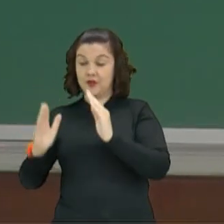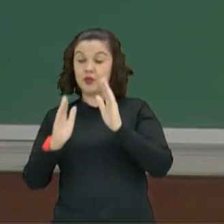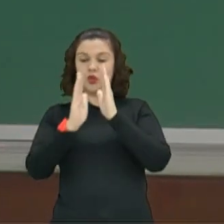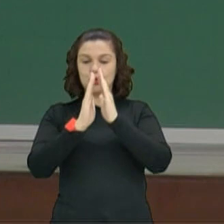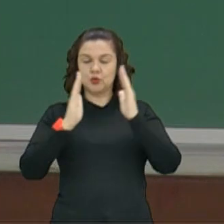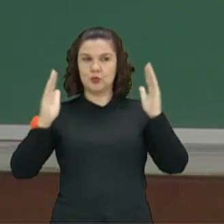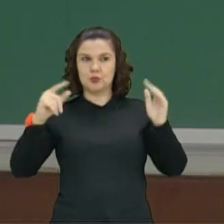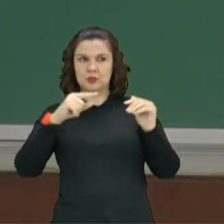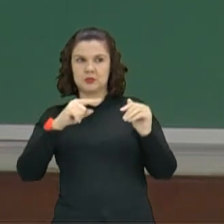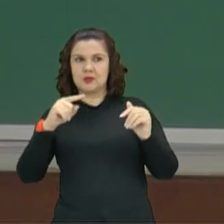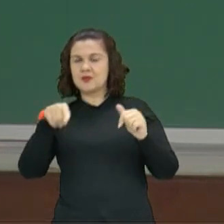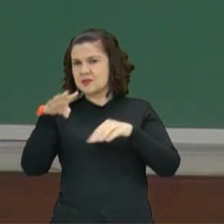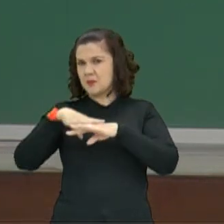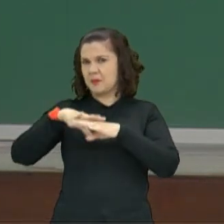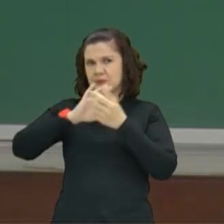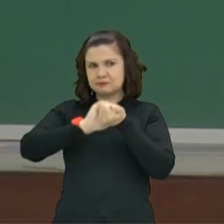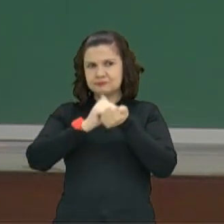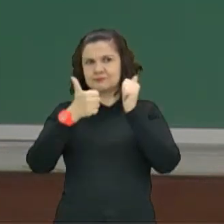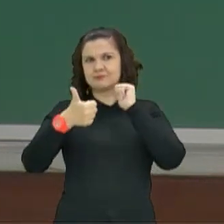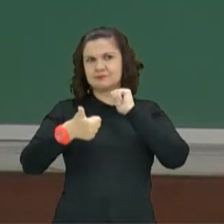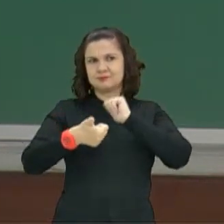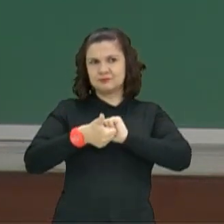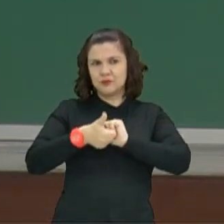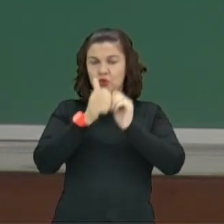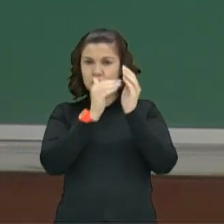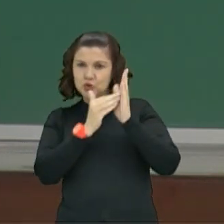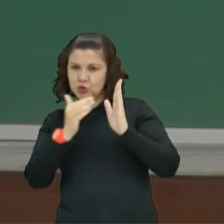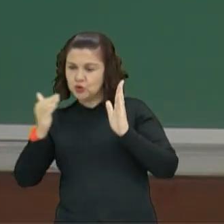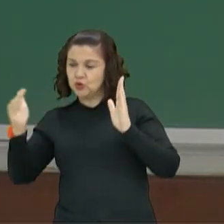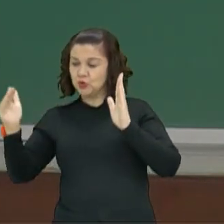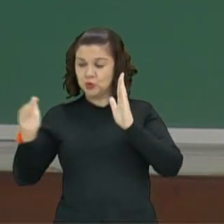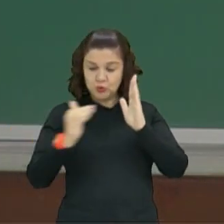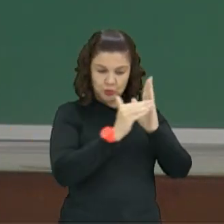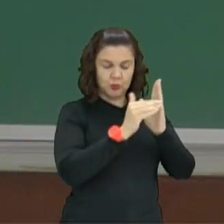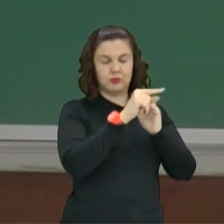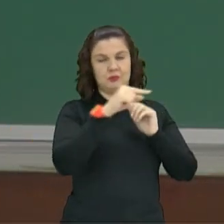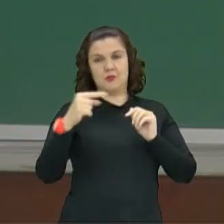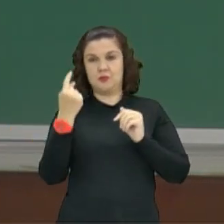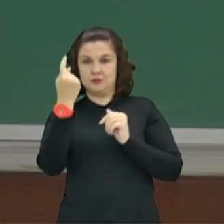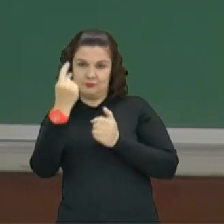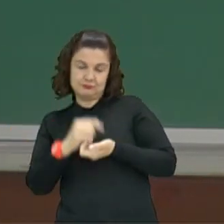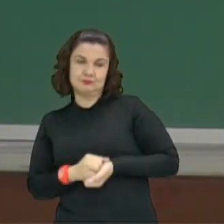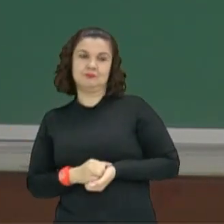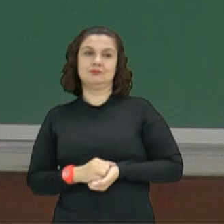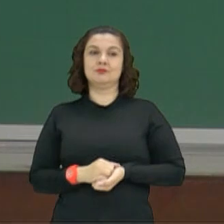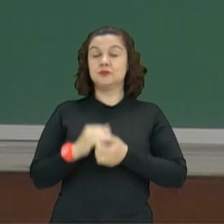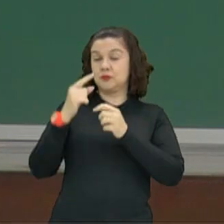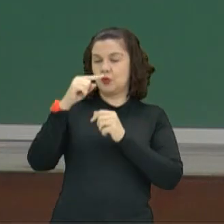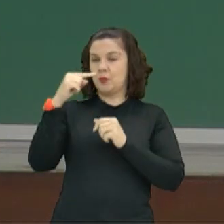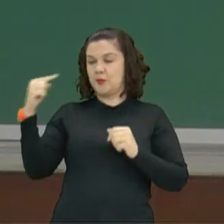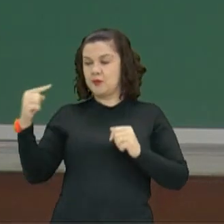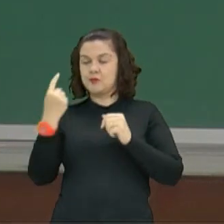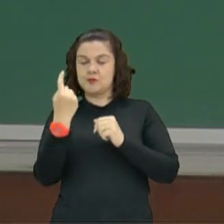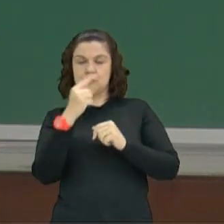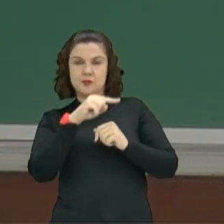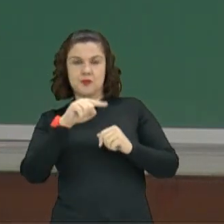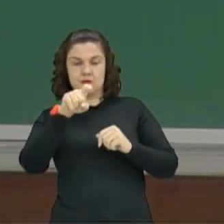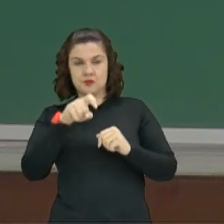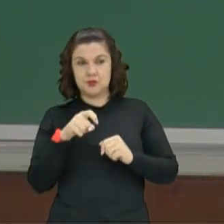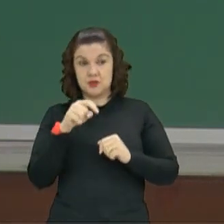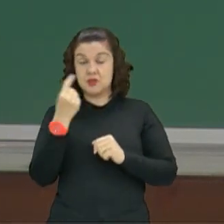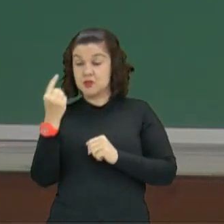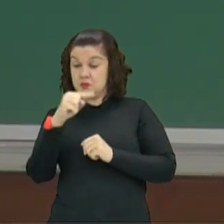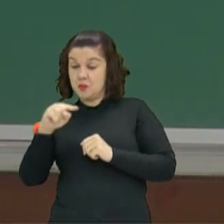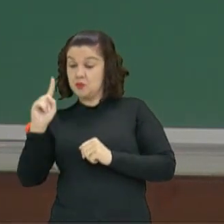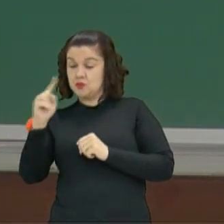multiplico, isso aqui é um artifício matemático, eu multiplico a equação inteira por menos 1. Então, ó, menos 1 vezes menos x e menos 1 vezes